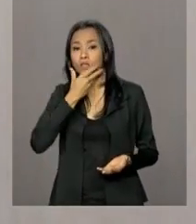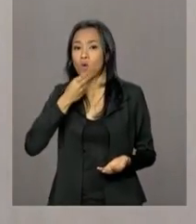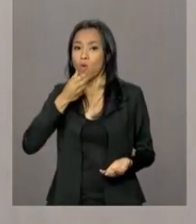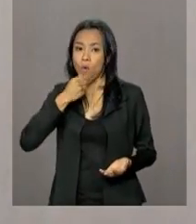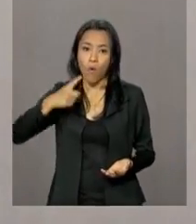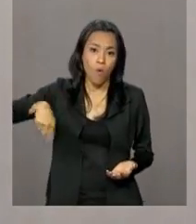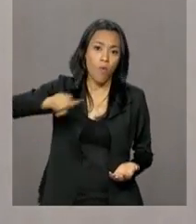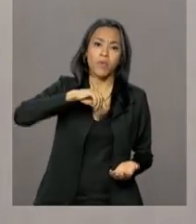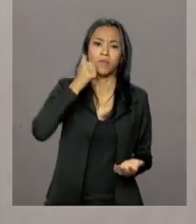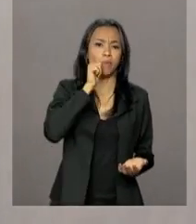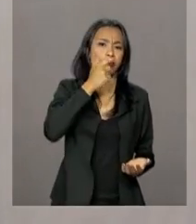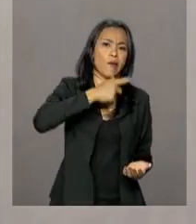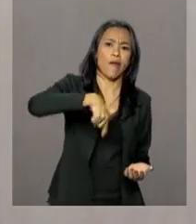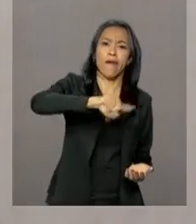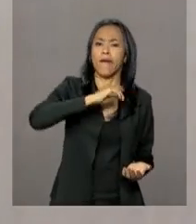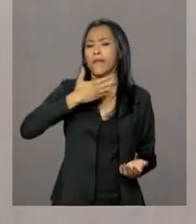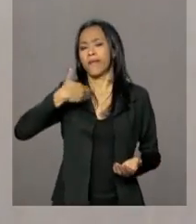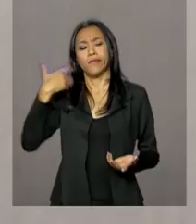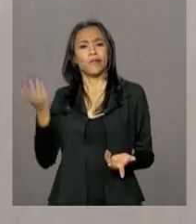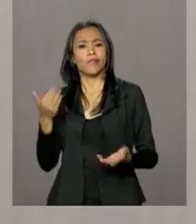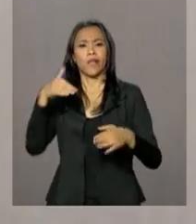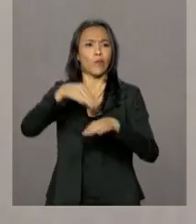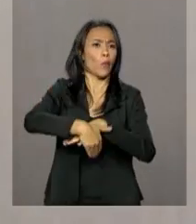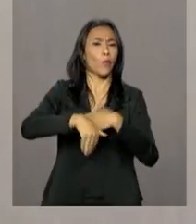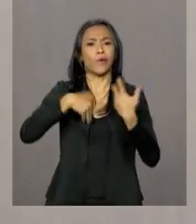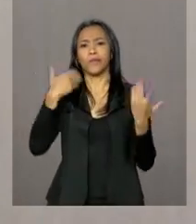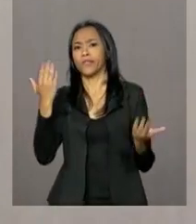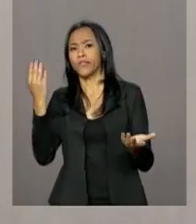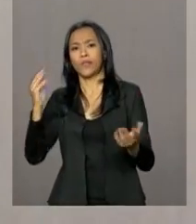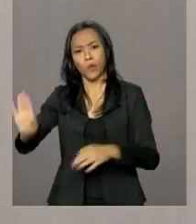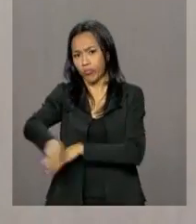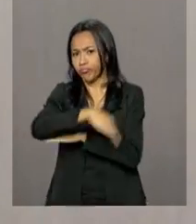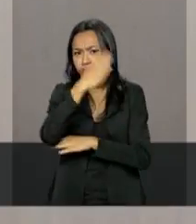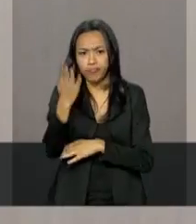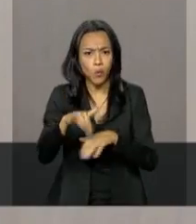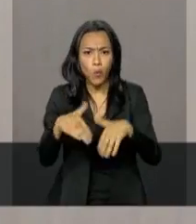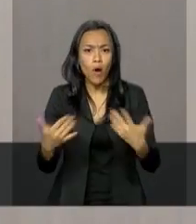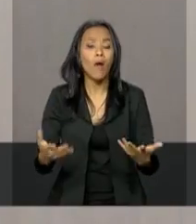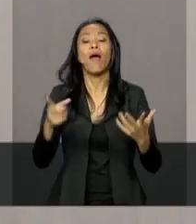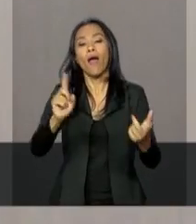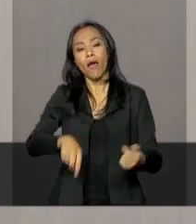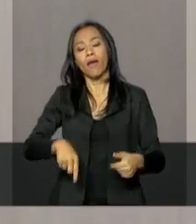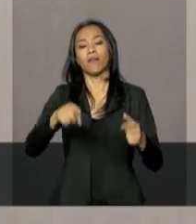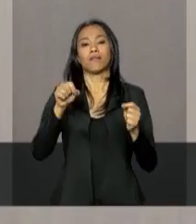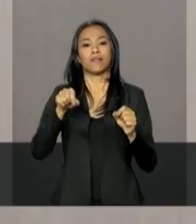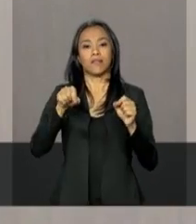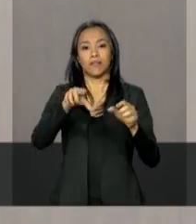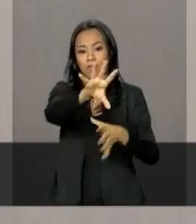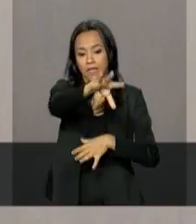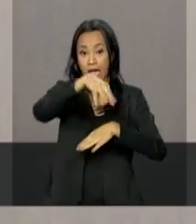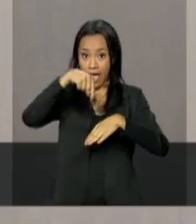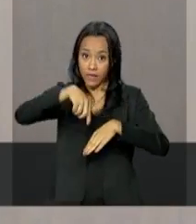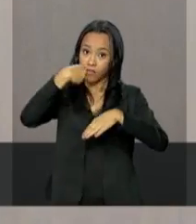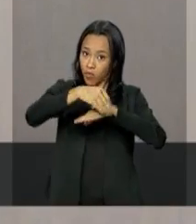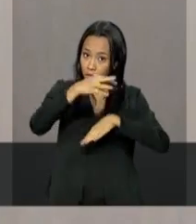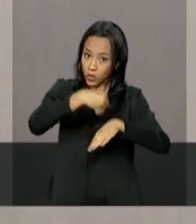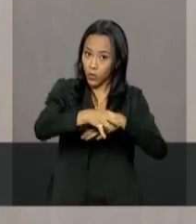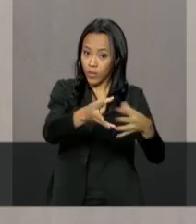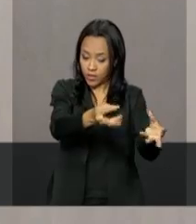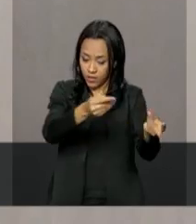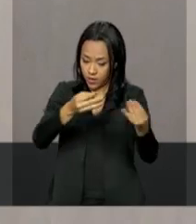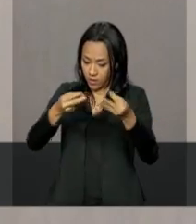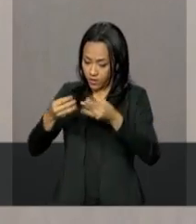se frequentam no diurno, no noturno, enfim, uma grande radiografia por meio da qual o Ministério da Educação pode olhar